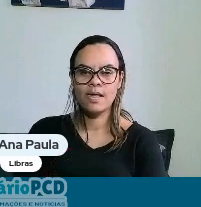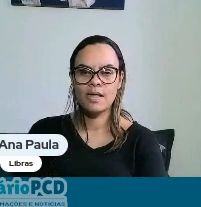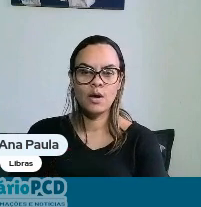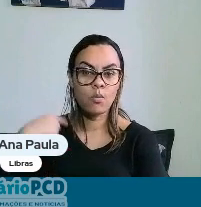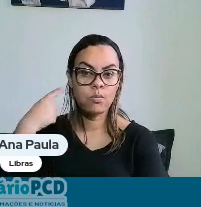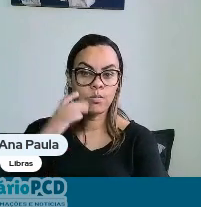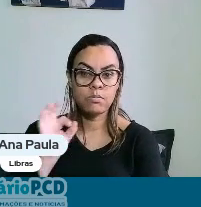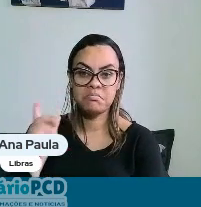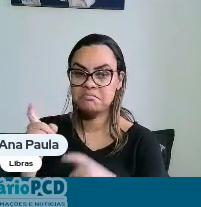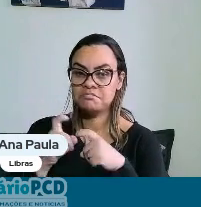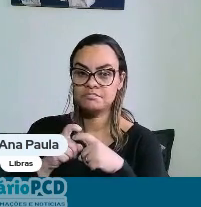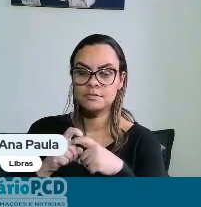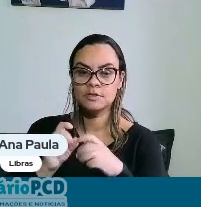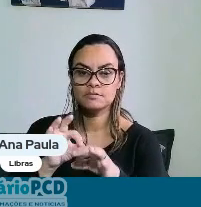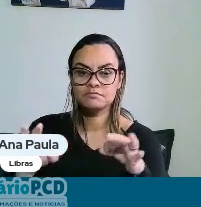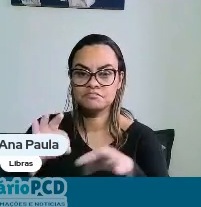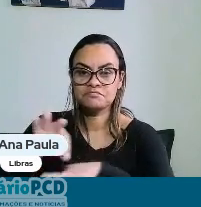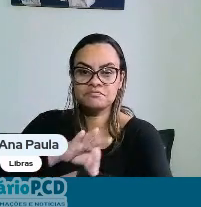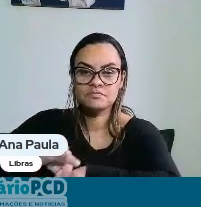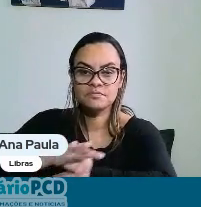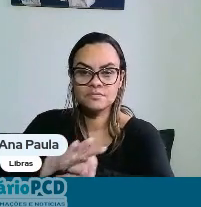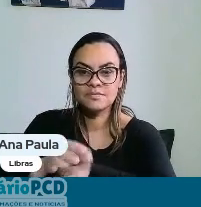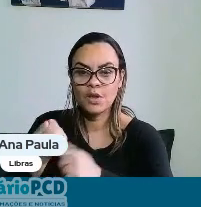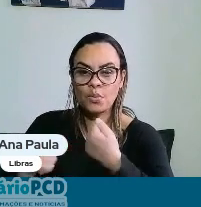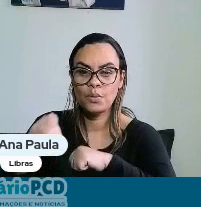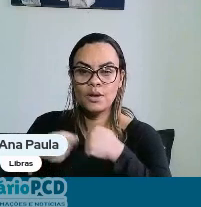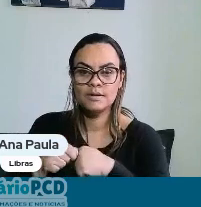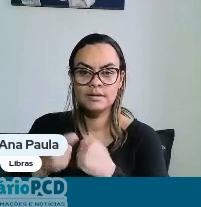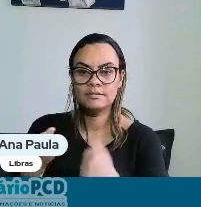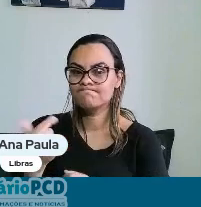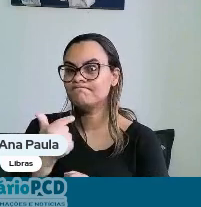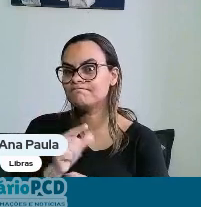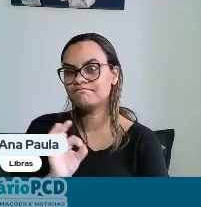advogado, o médico, o engenheiro, o economista não vai ter,